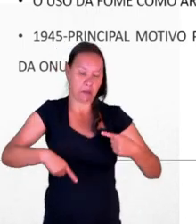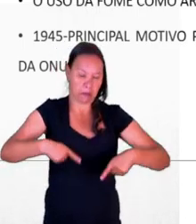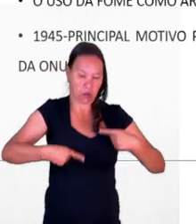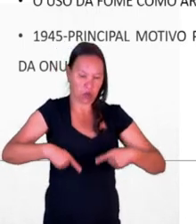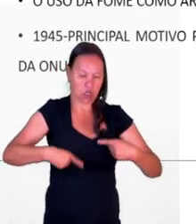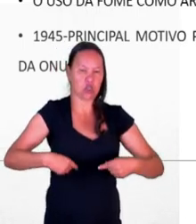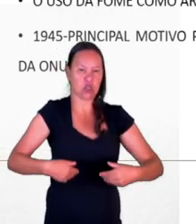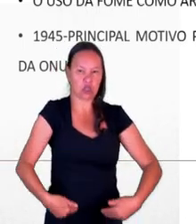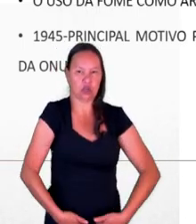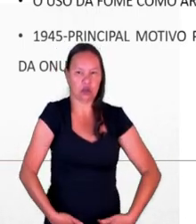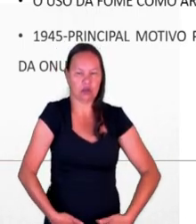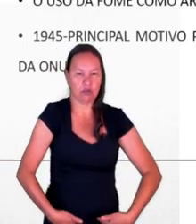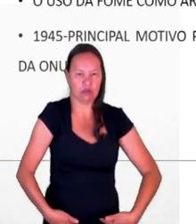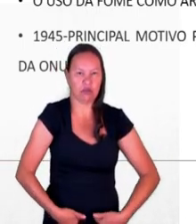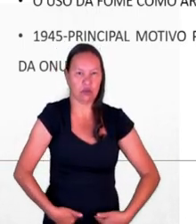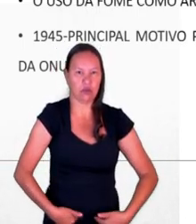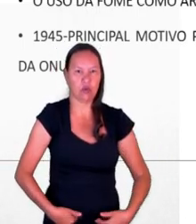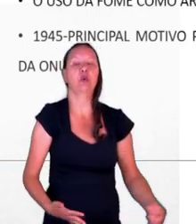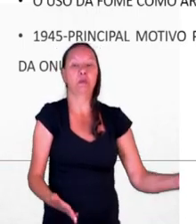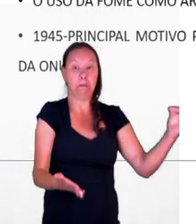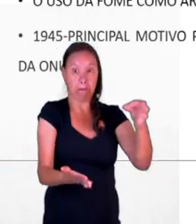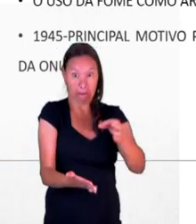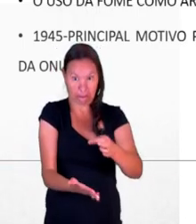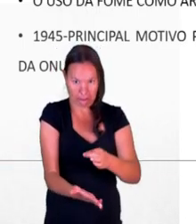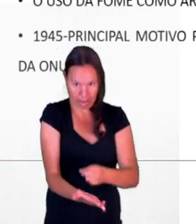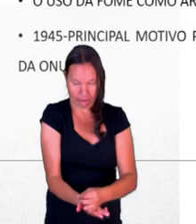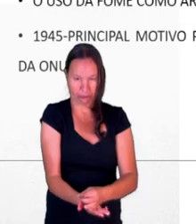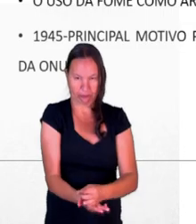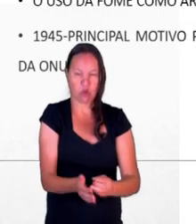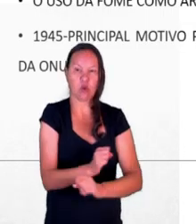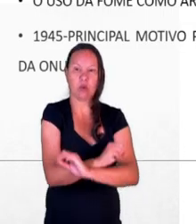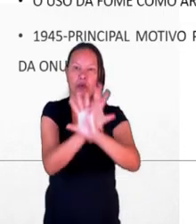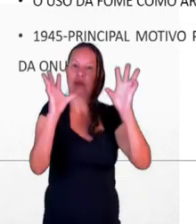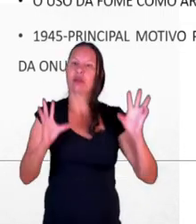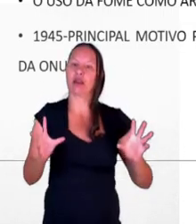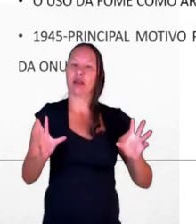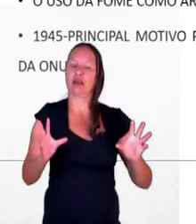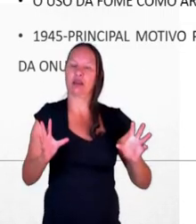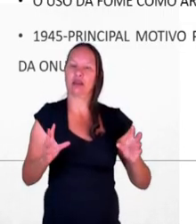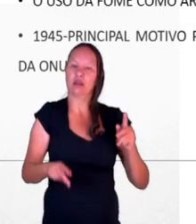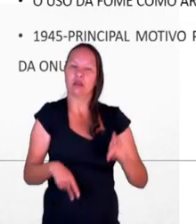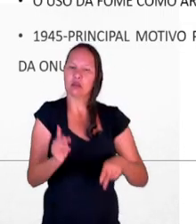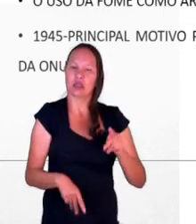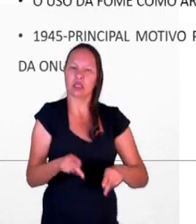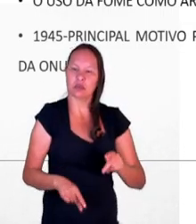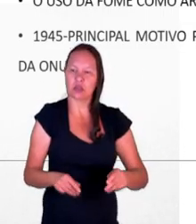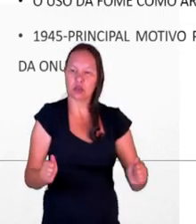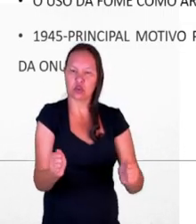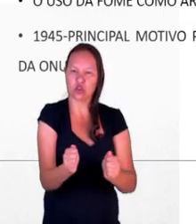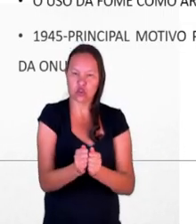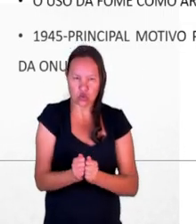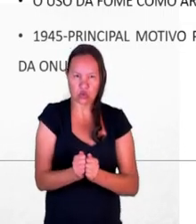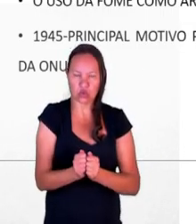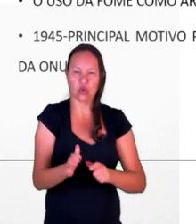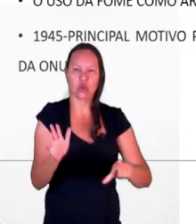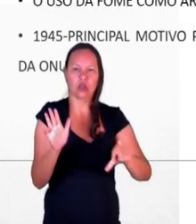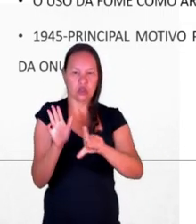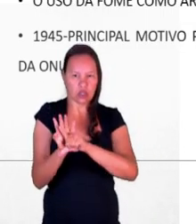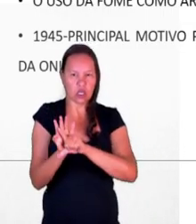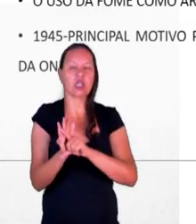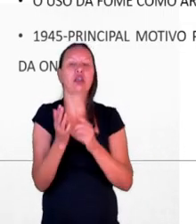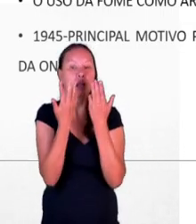questão de uma maneira muito eh Clara aquelas populações aliadas elas teriam direito a